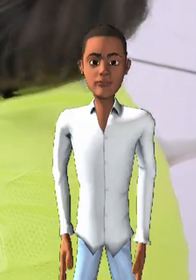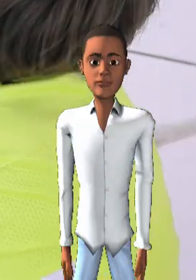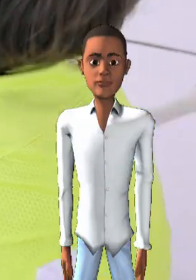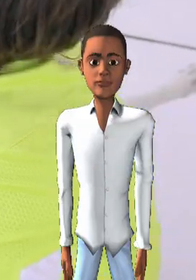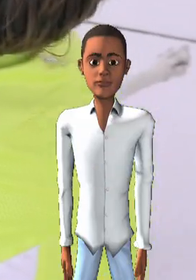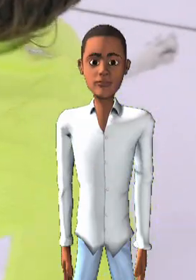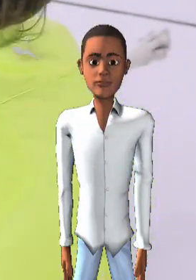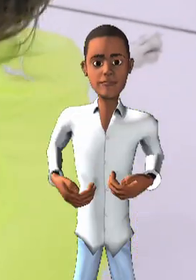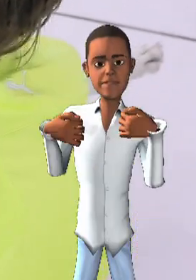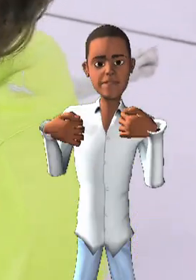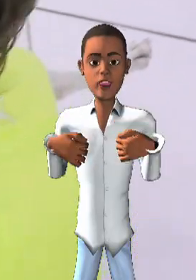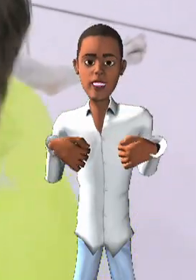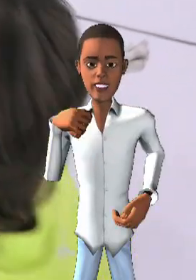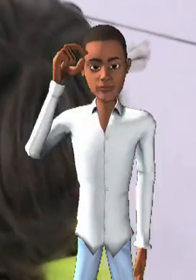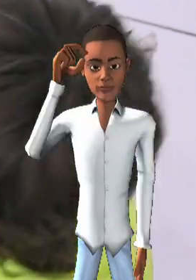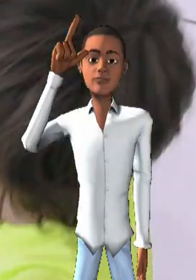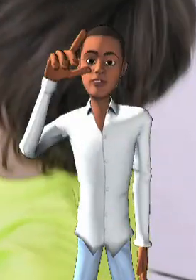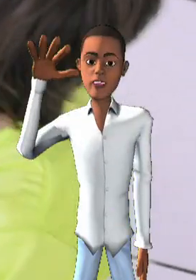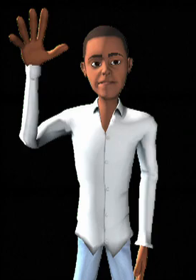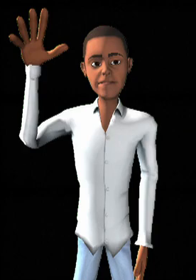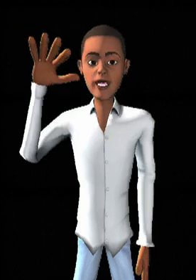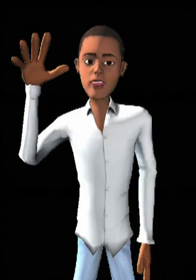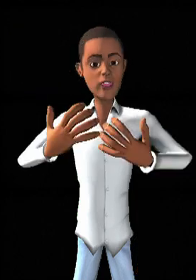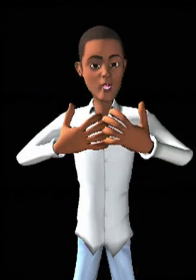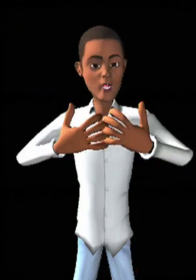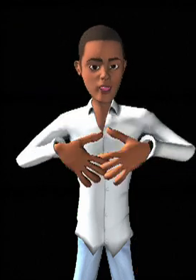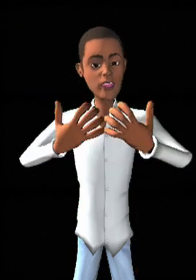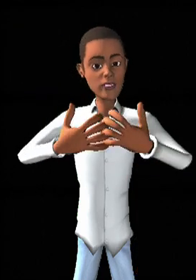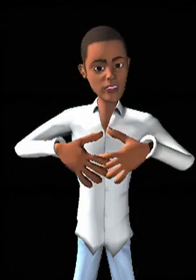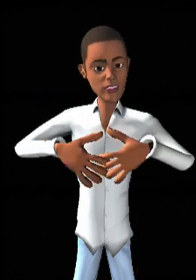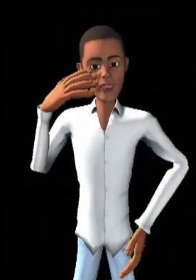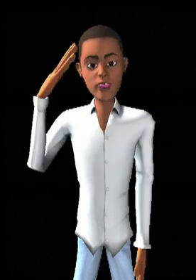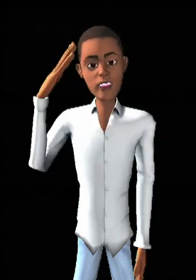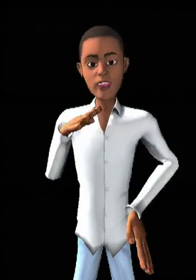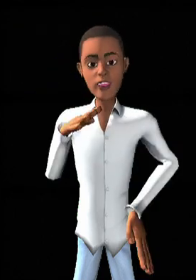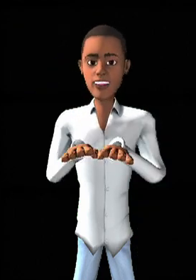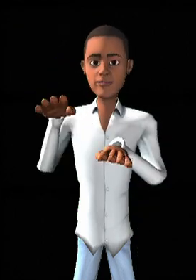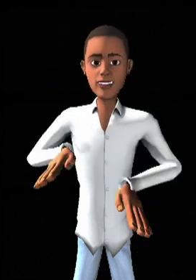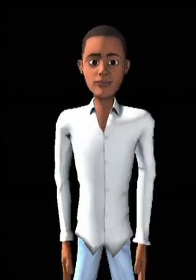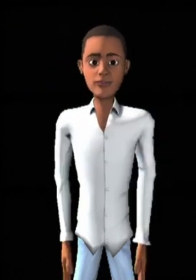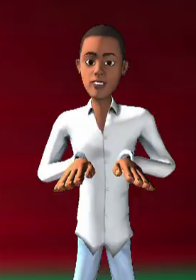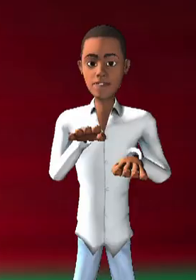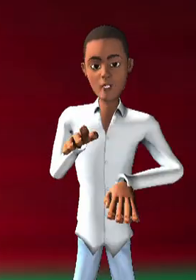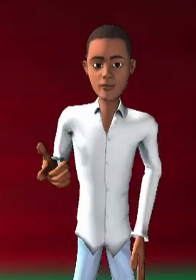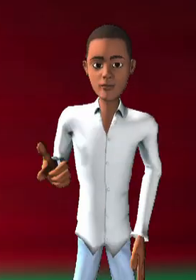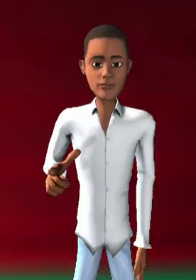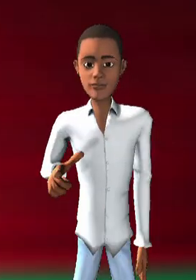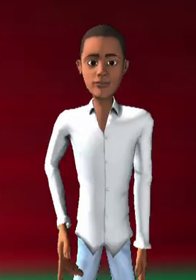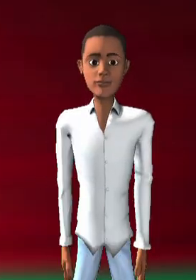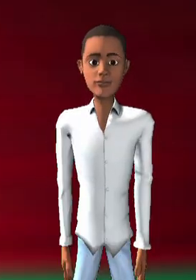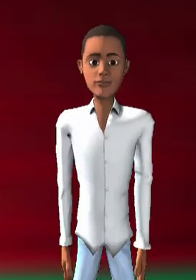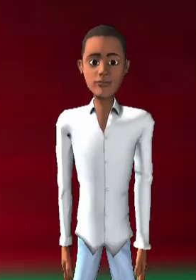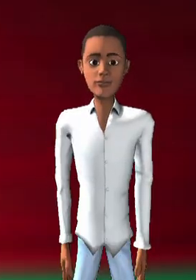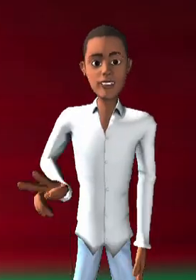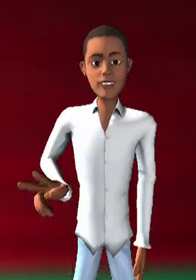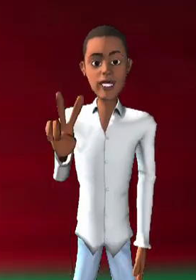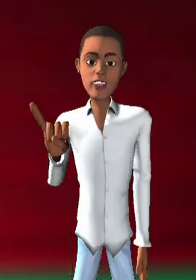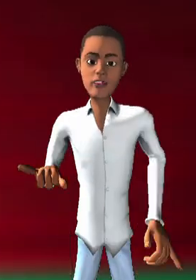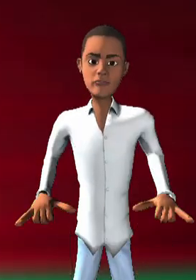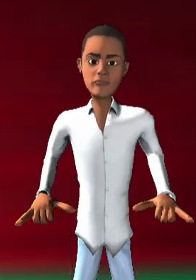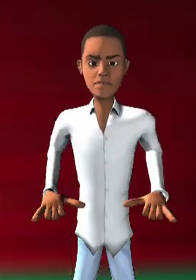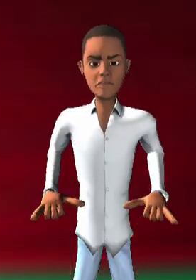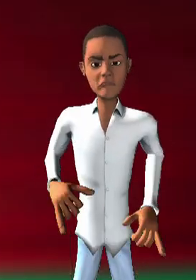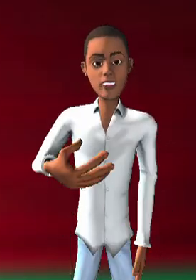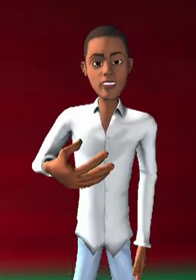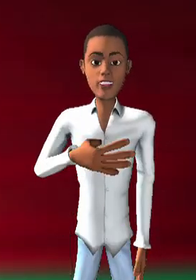incômodo. Se a cabeça do homem não for trabalhada para entender que não é menos esse outro papel, ele vai sofrer